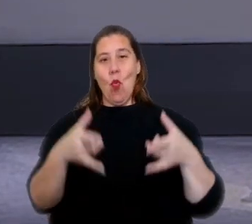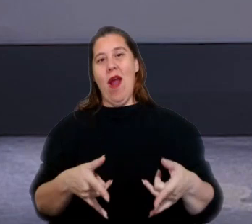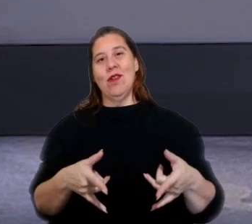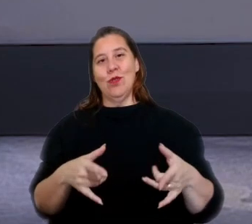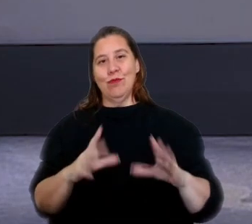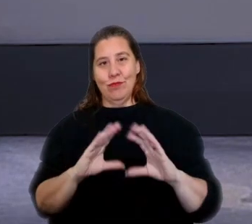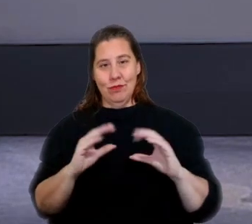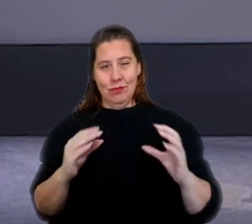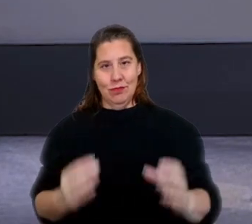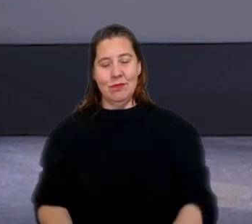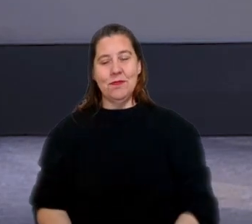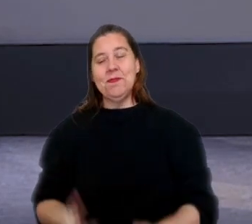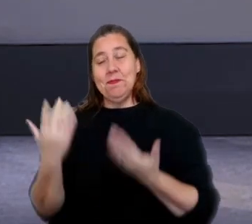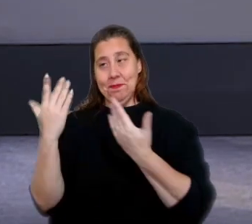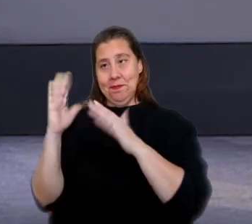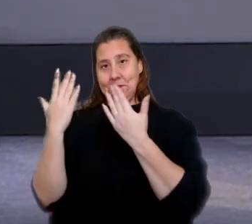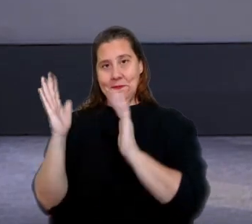quarto. Obrigada.